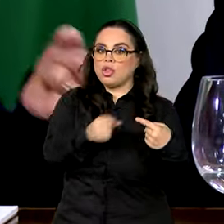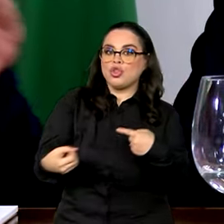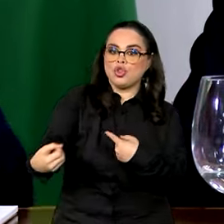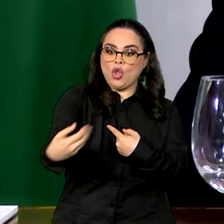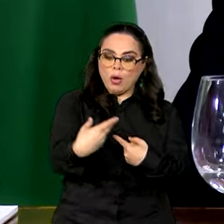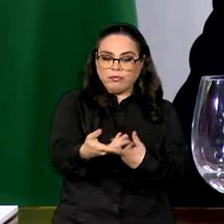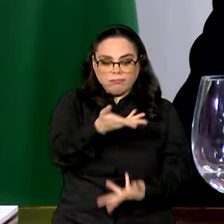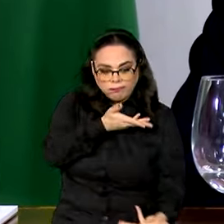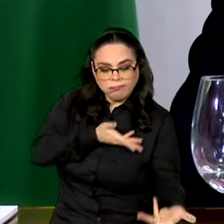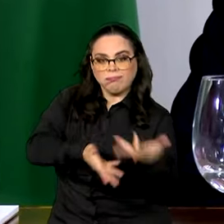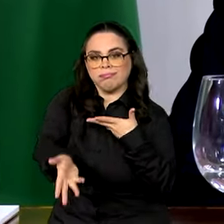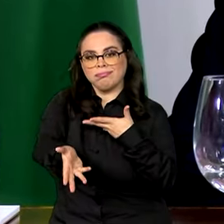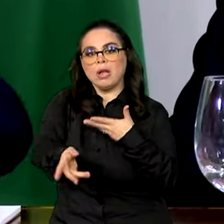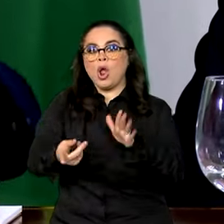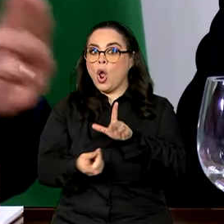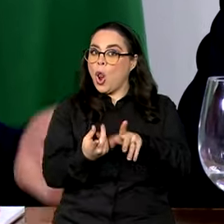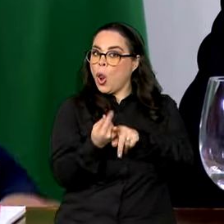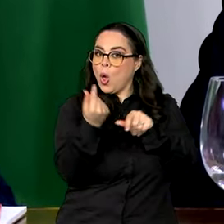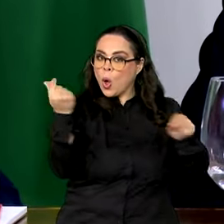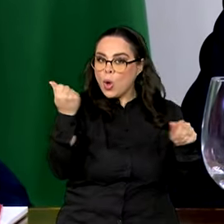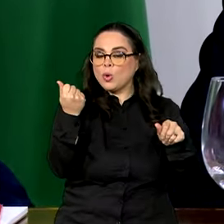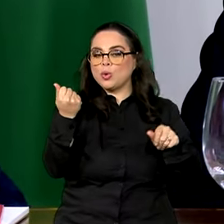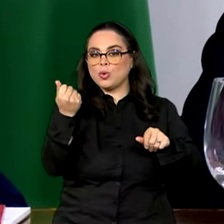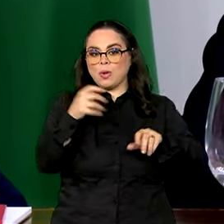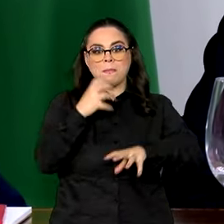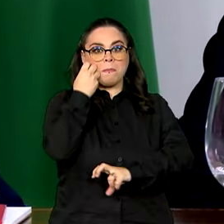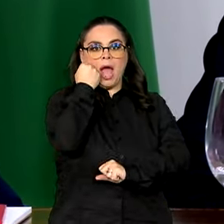novo que possa nos dar lucro e aumentar o nosso